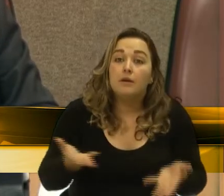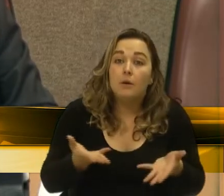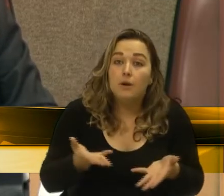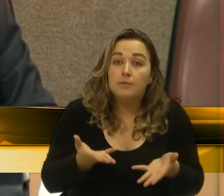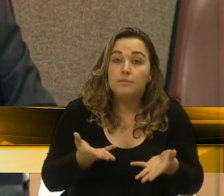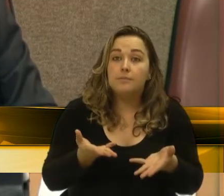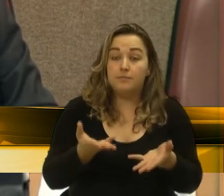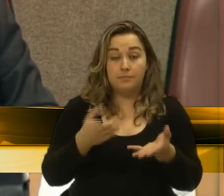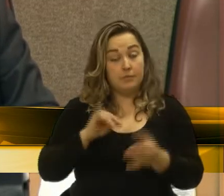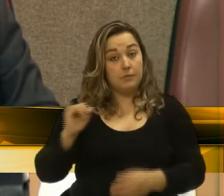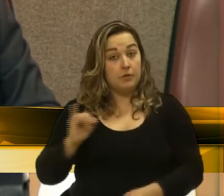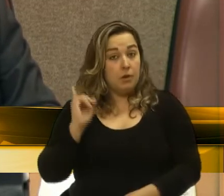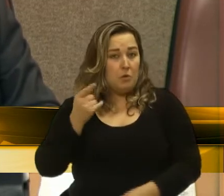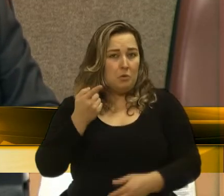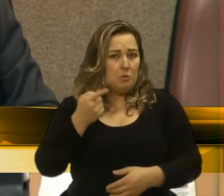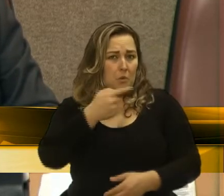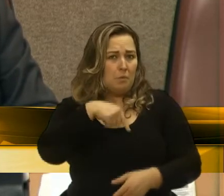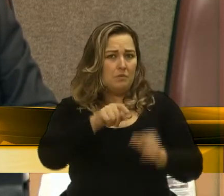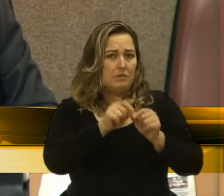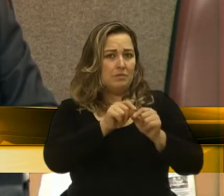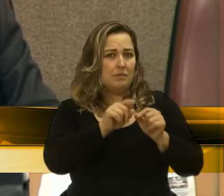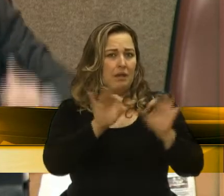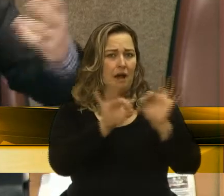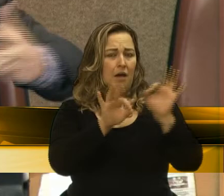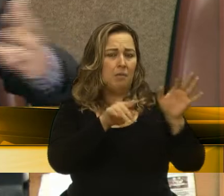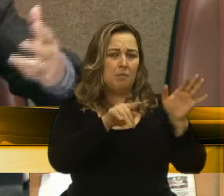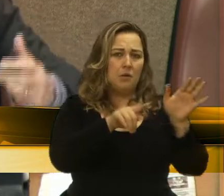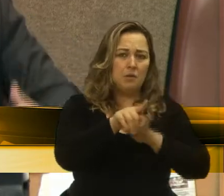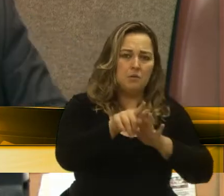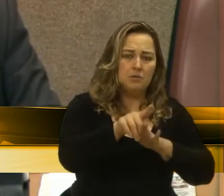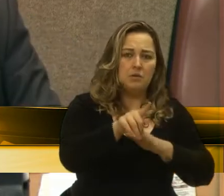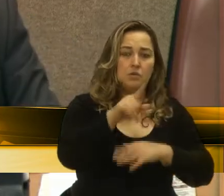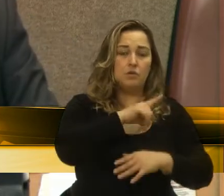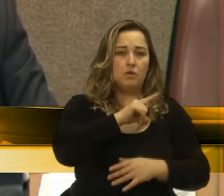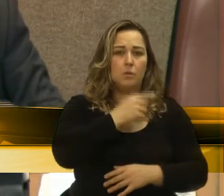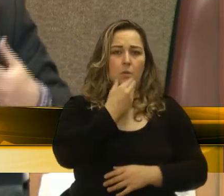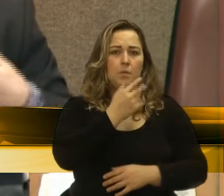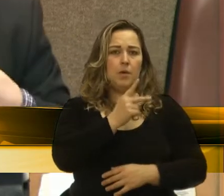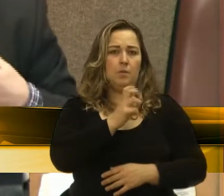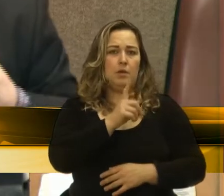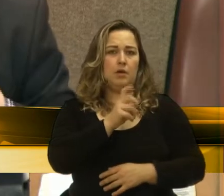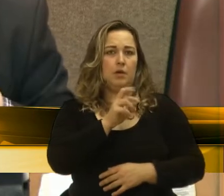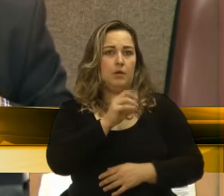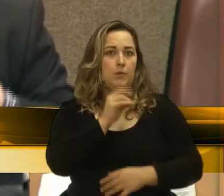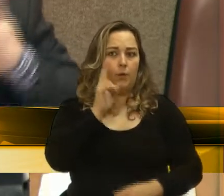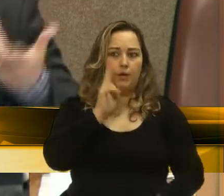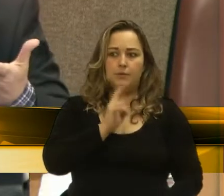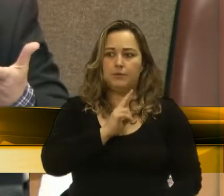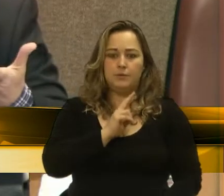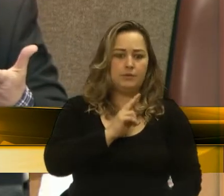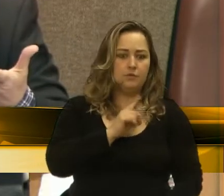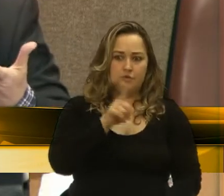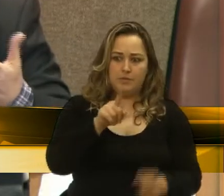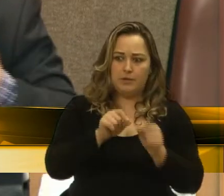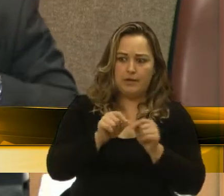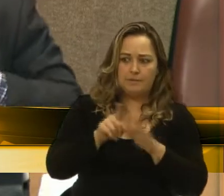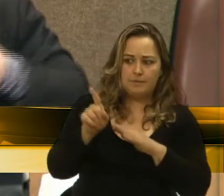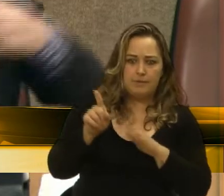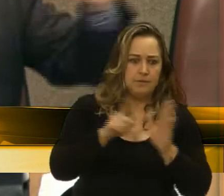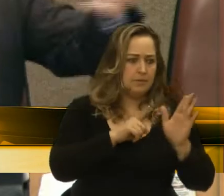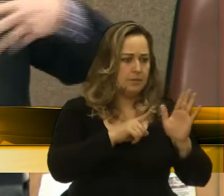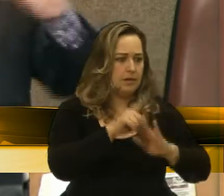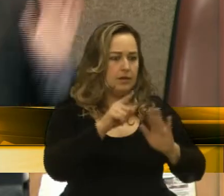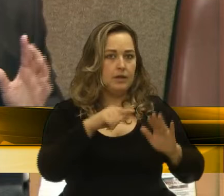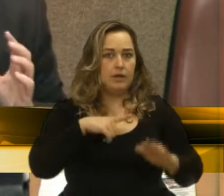nenhuma pergunta, né? O professor Pedro, que estava ali comandando, ele olhava para nós e dizia, vocês vão fazer alguma pergunta? E